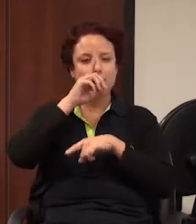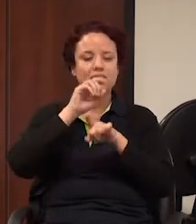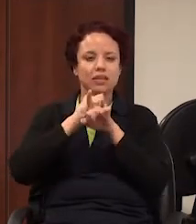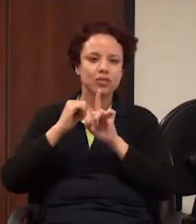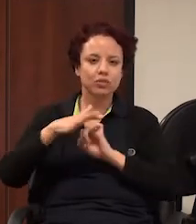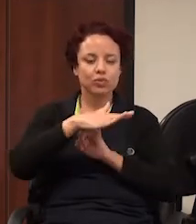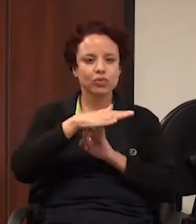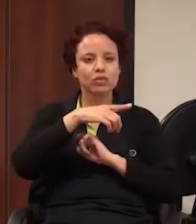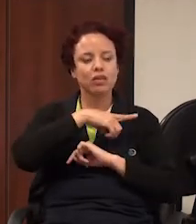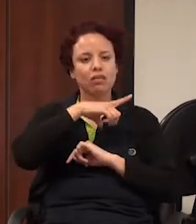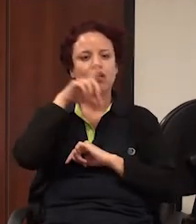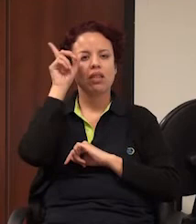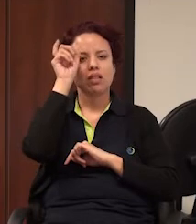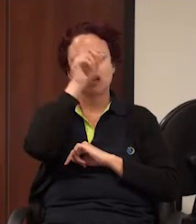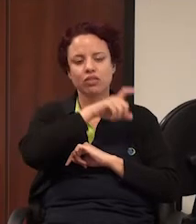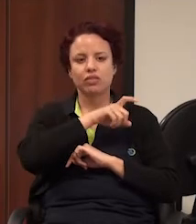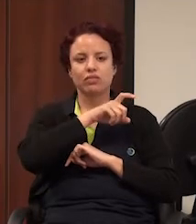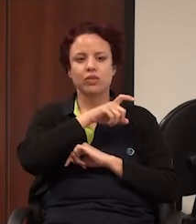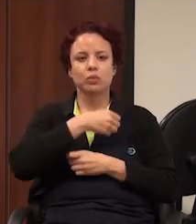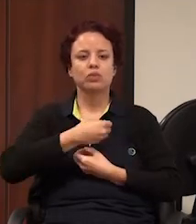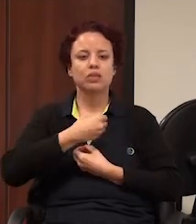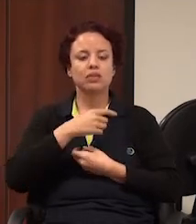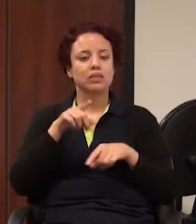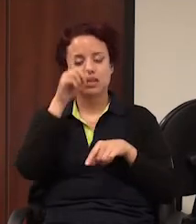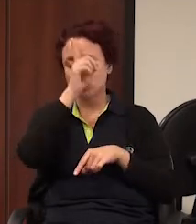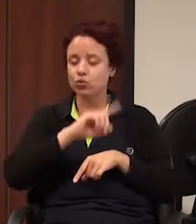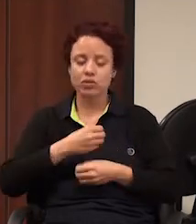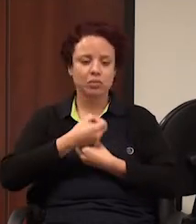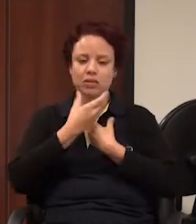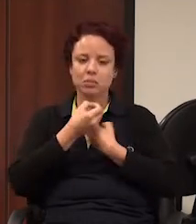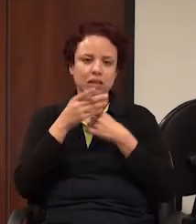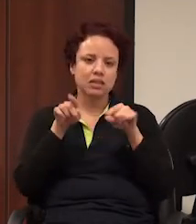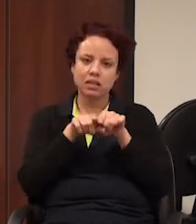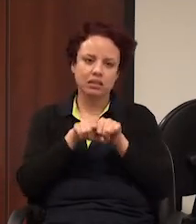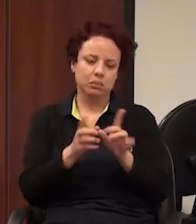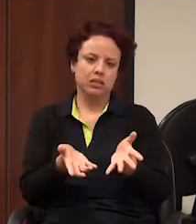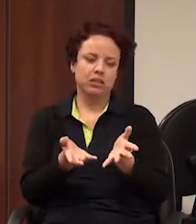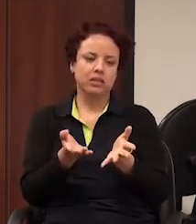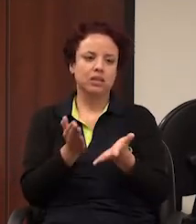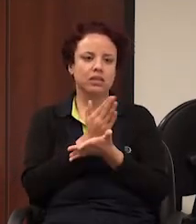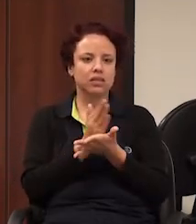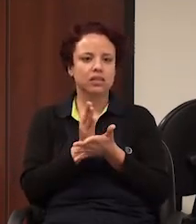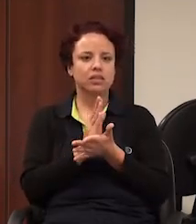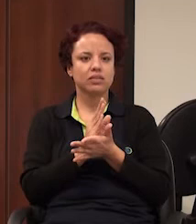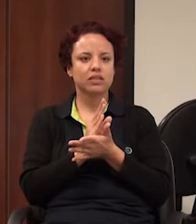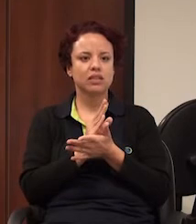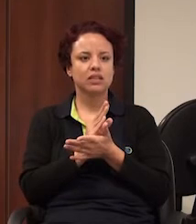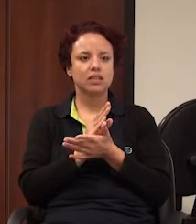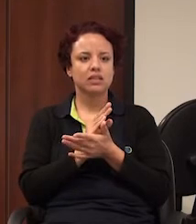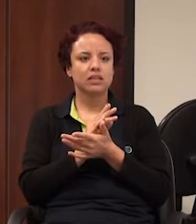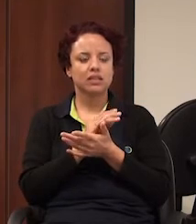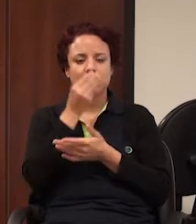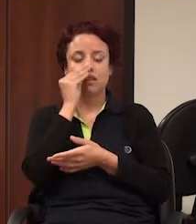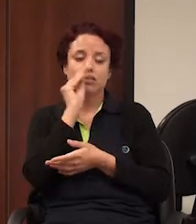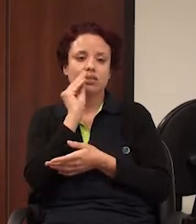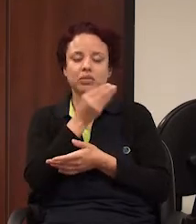têm as suas dificuldades de expressão, inclusive. Né? E muitas das vezes isso não é relativizado, isso, né, enfim,